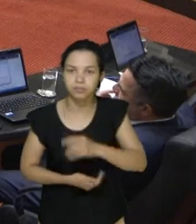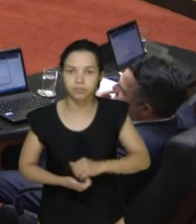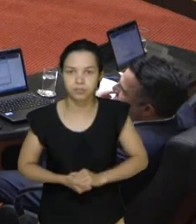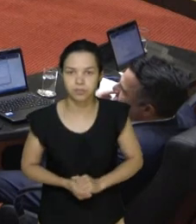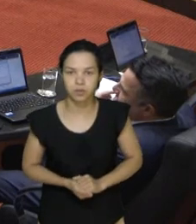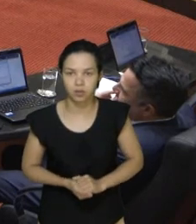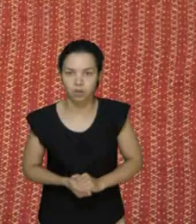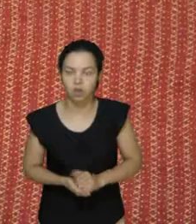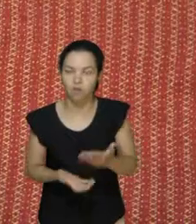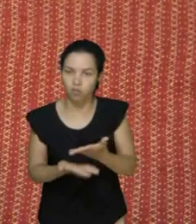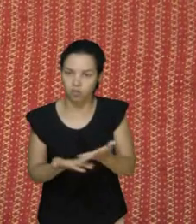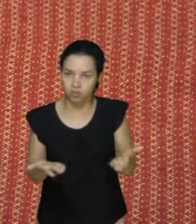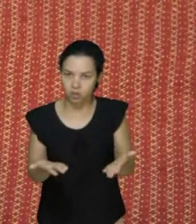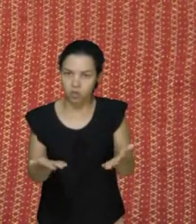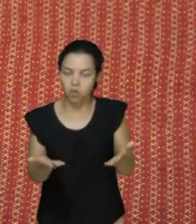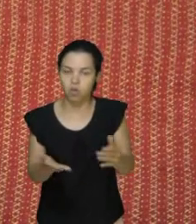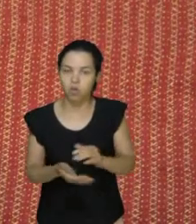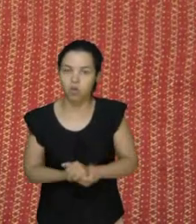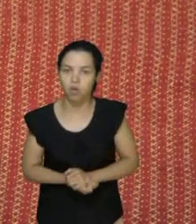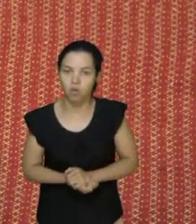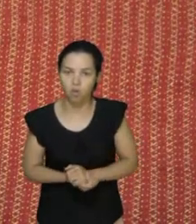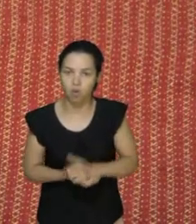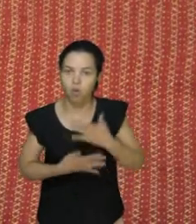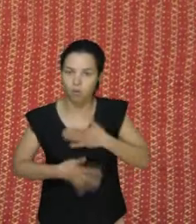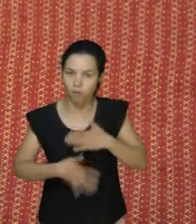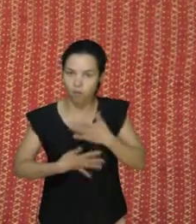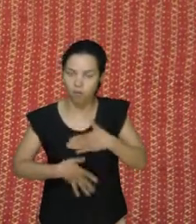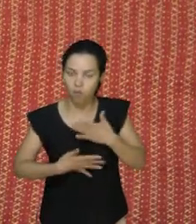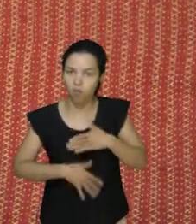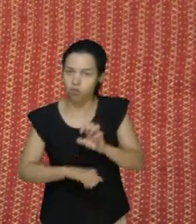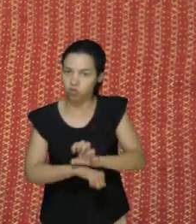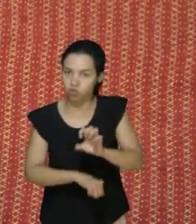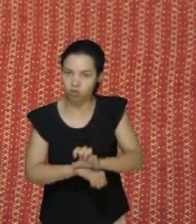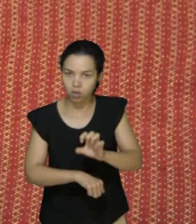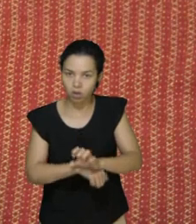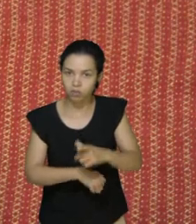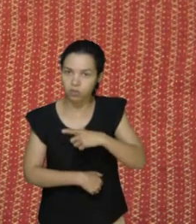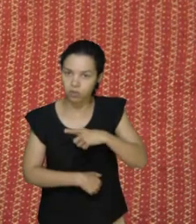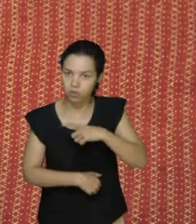muito confortáveis. O Estado recebe projetos, acho que todos os dias.